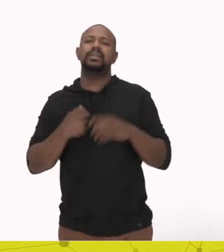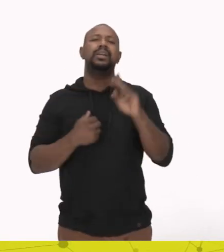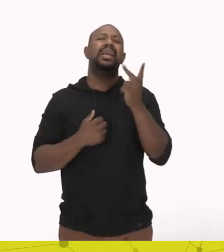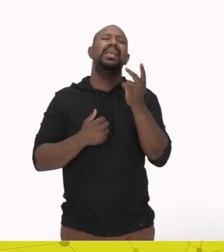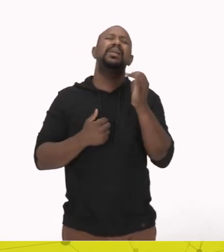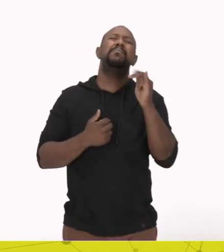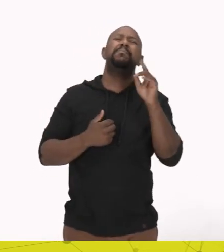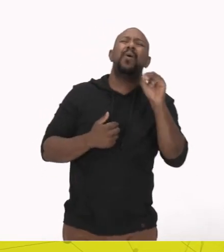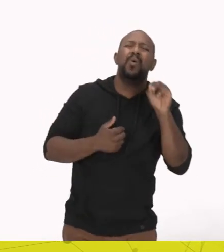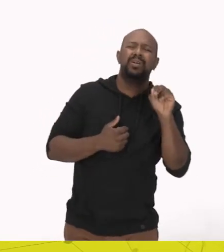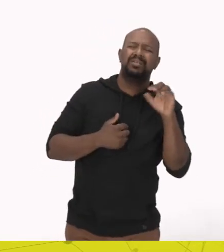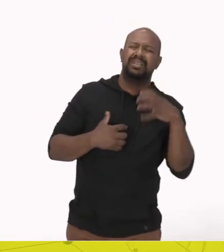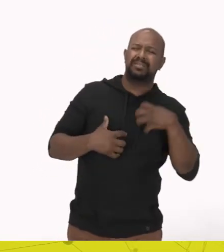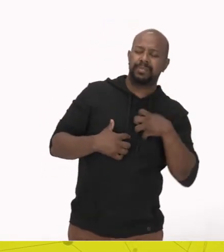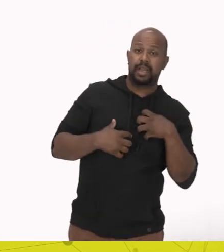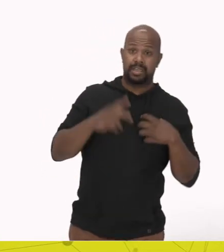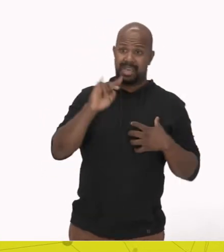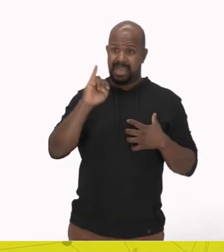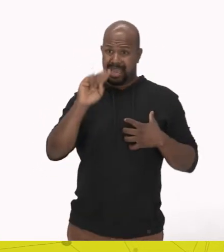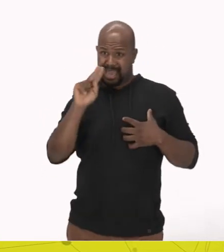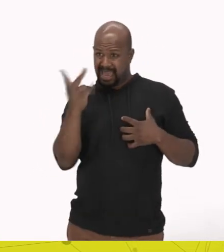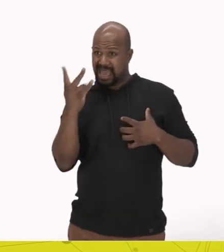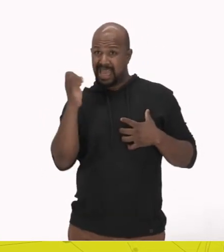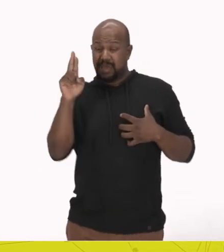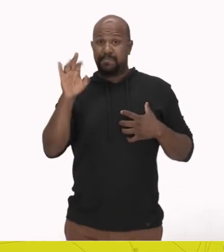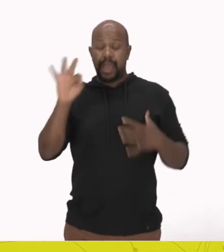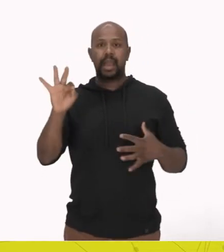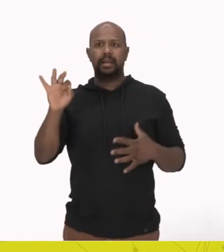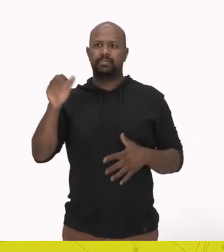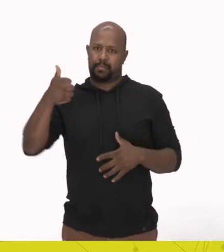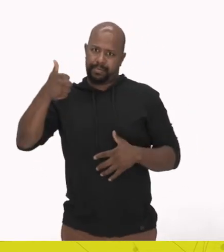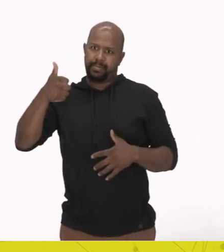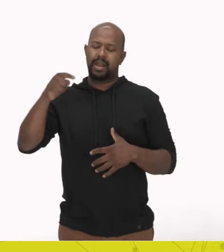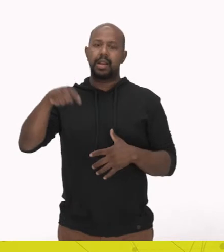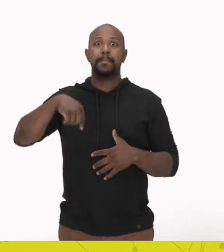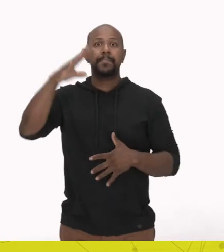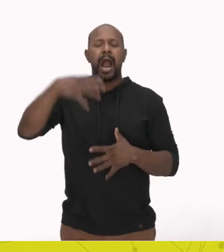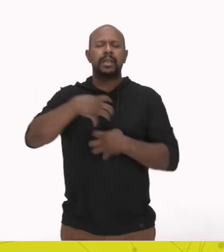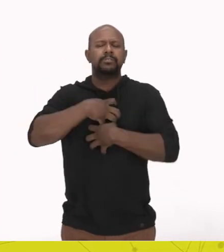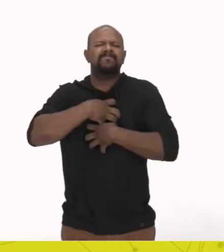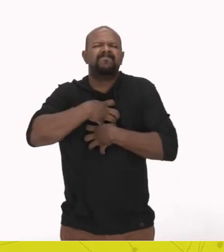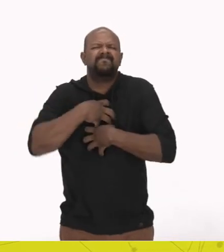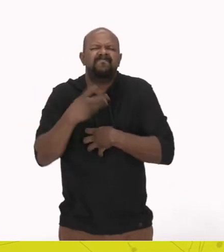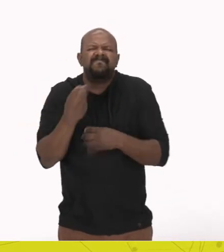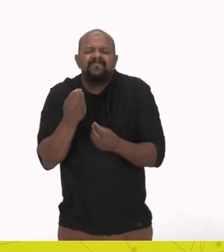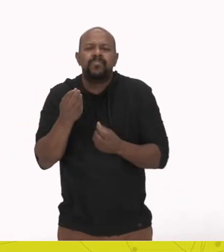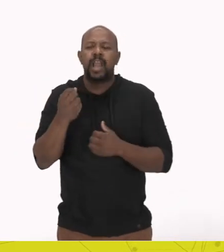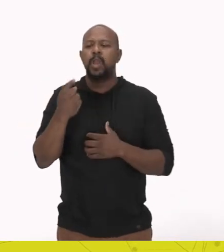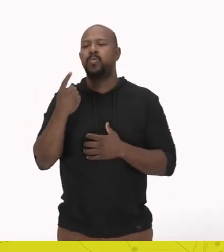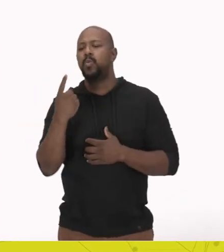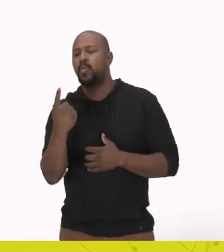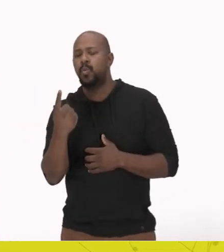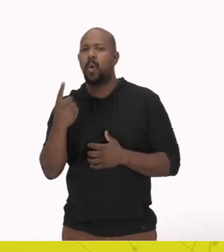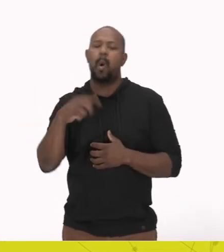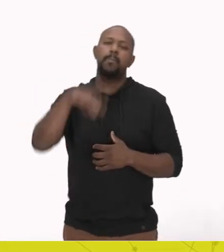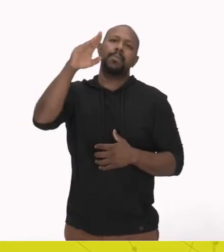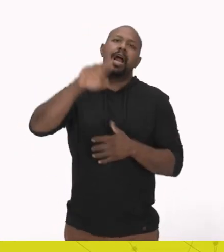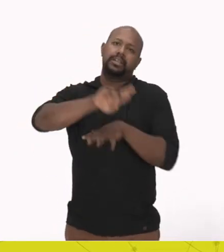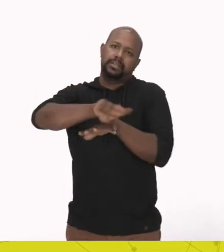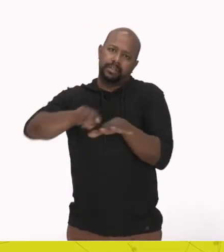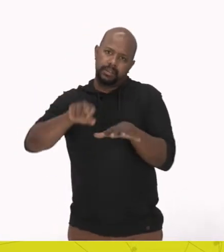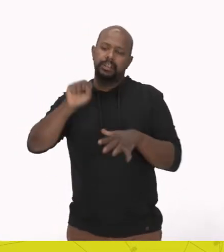e hipossensibilidade. No primeiro caso, o indivíduo tem uma maior sensibilidade em um ou